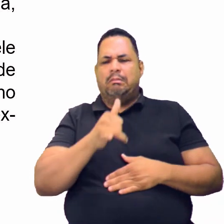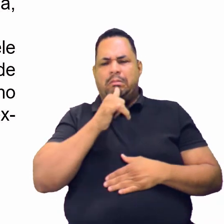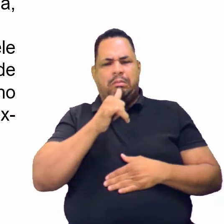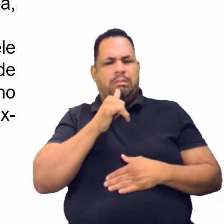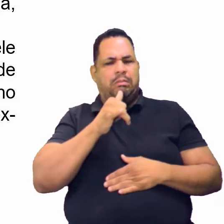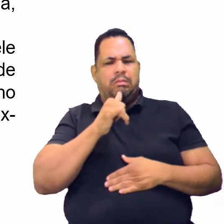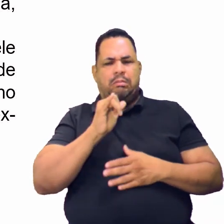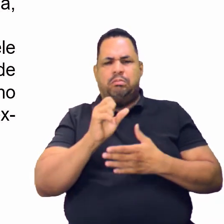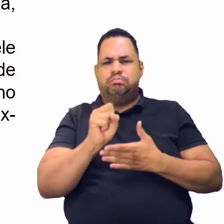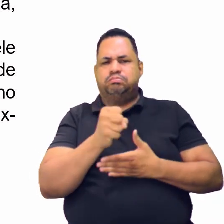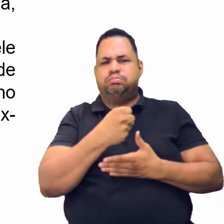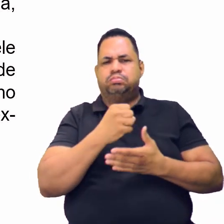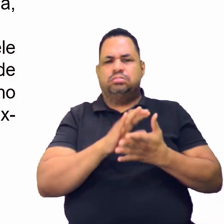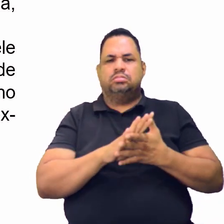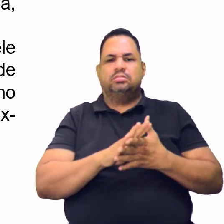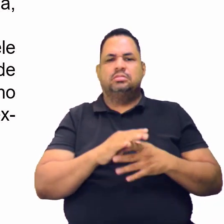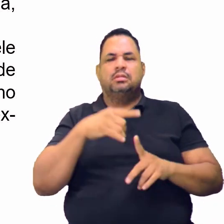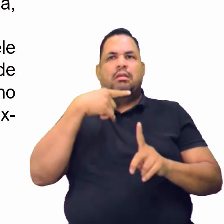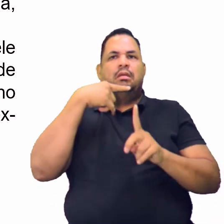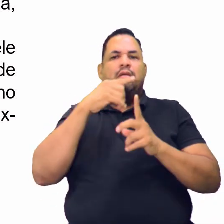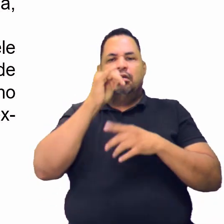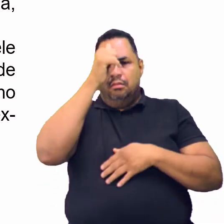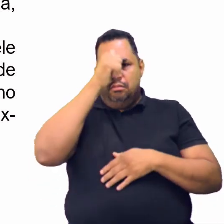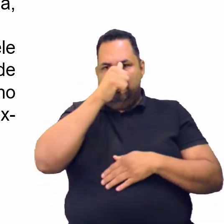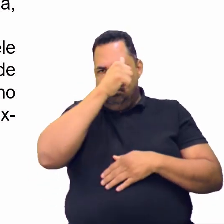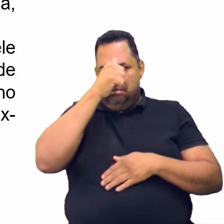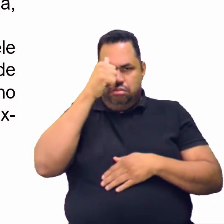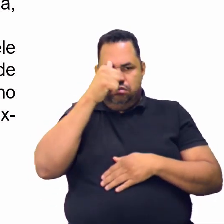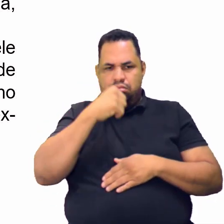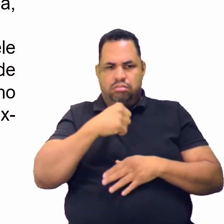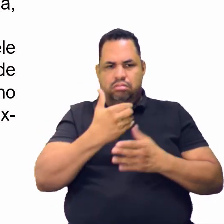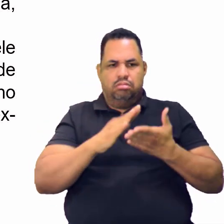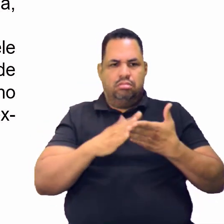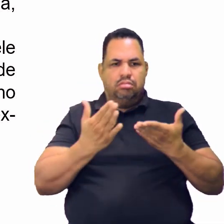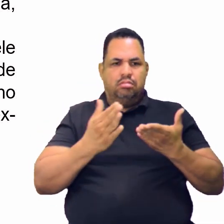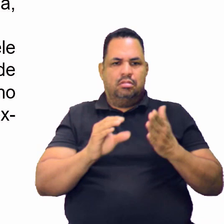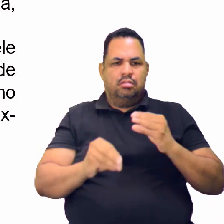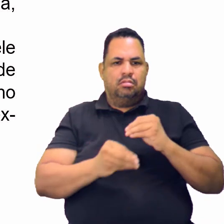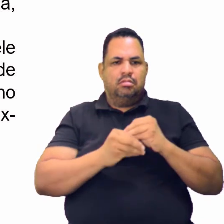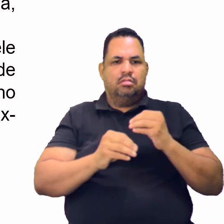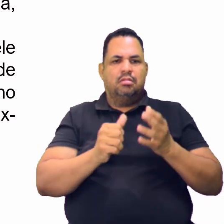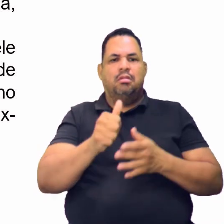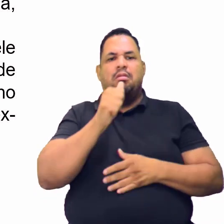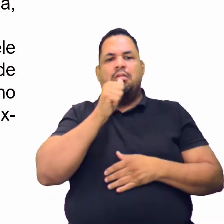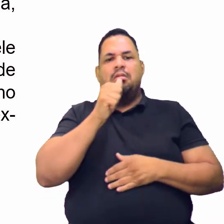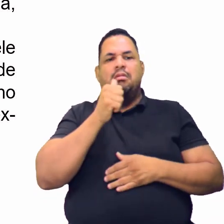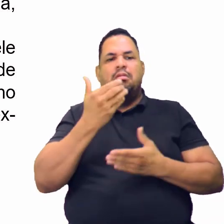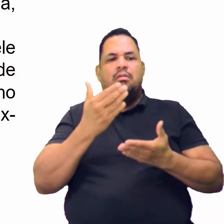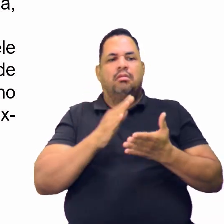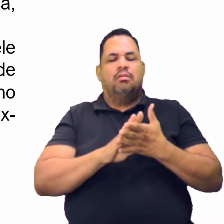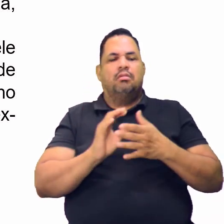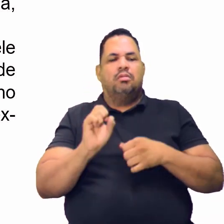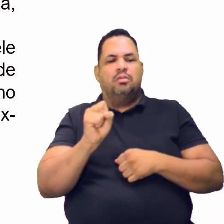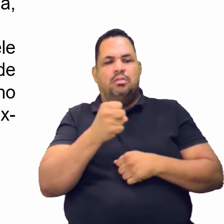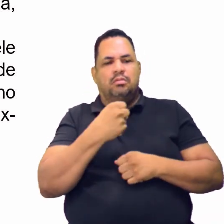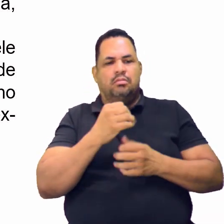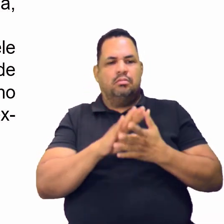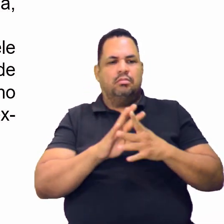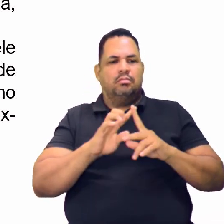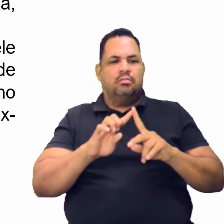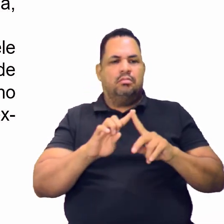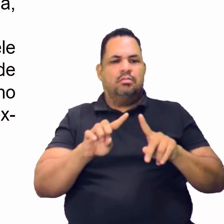beber. E fez o sinal da cruz com os indicadores e acrescentou álcool. O mais